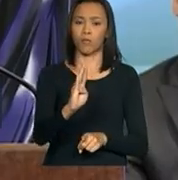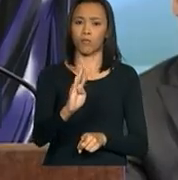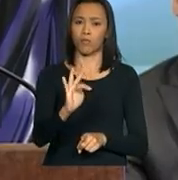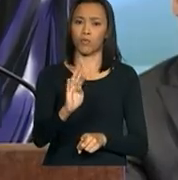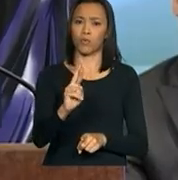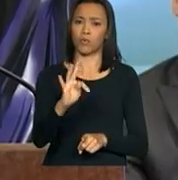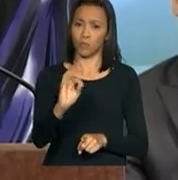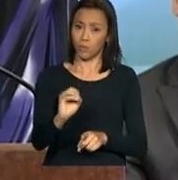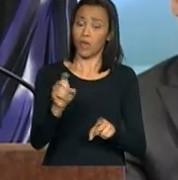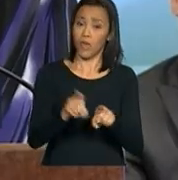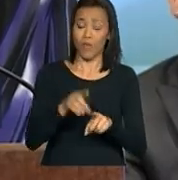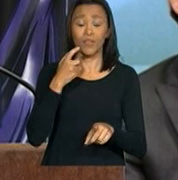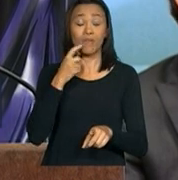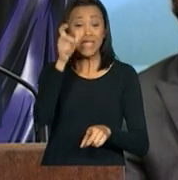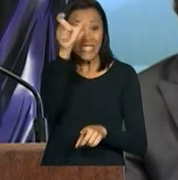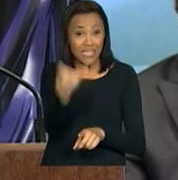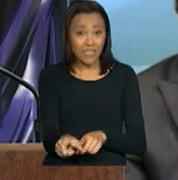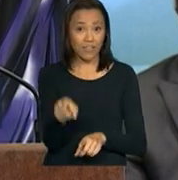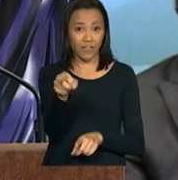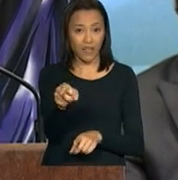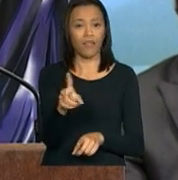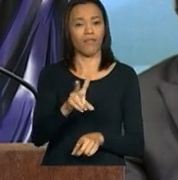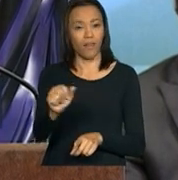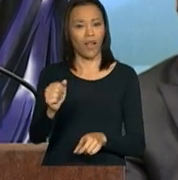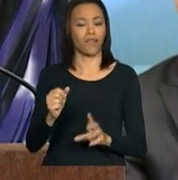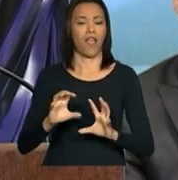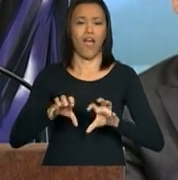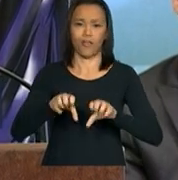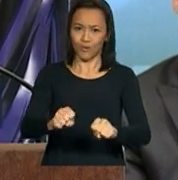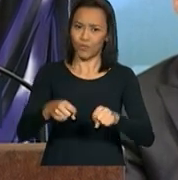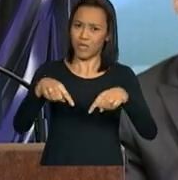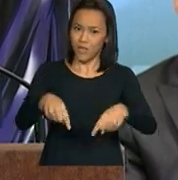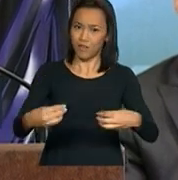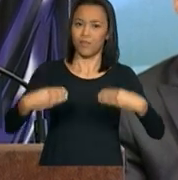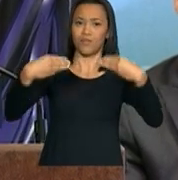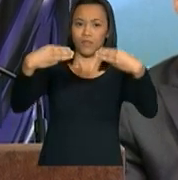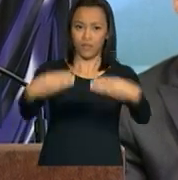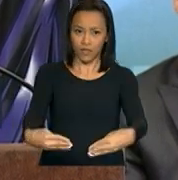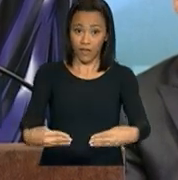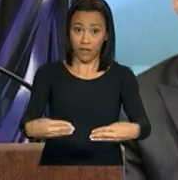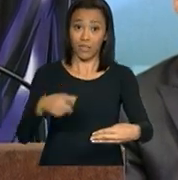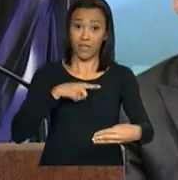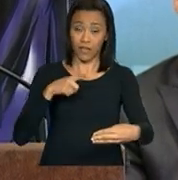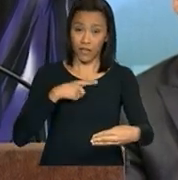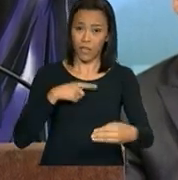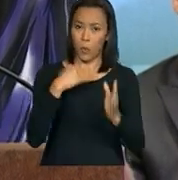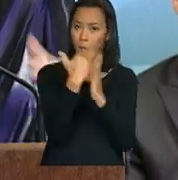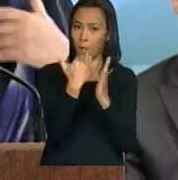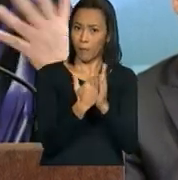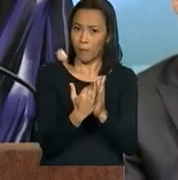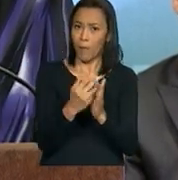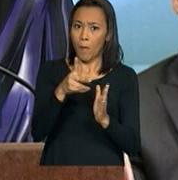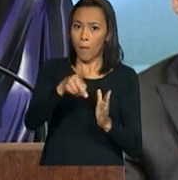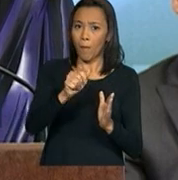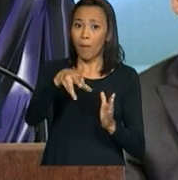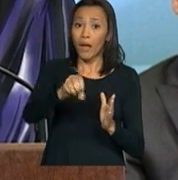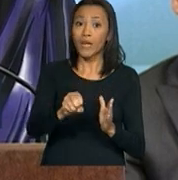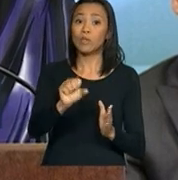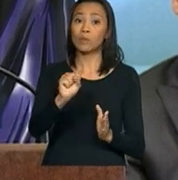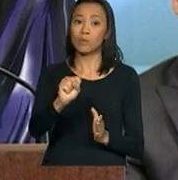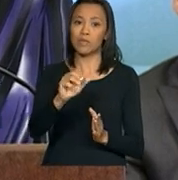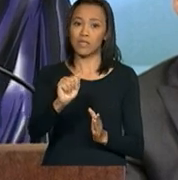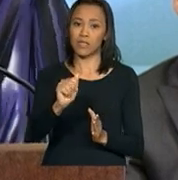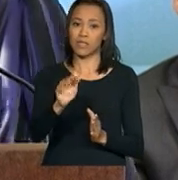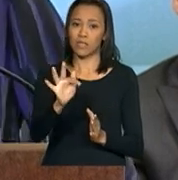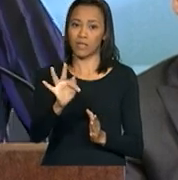Antônio Andrade estará à altura desse ministério que tem no plano safra um grande desafio um